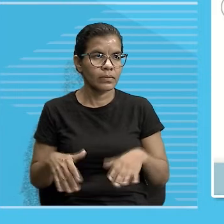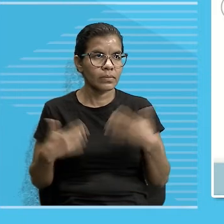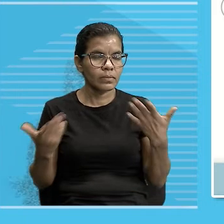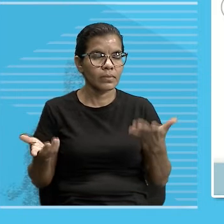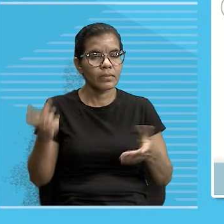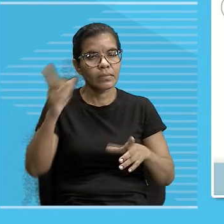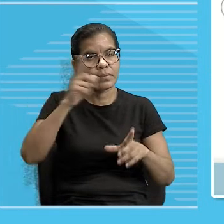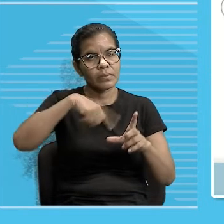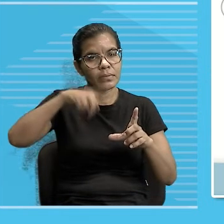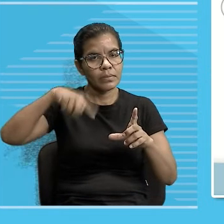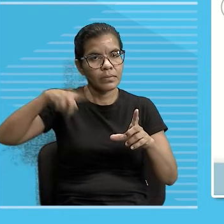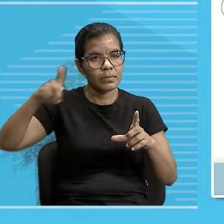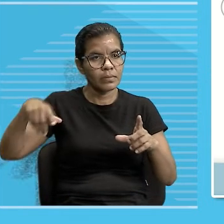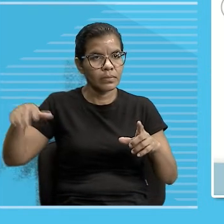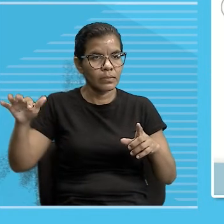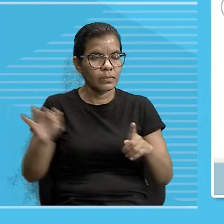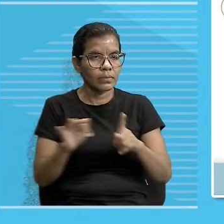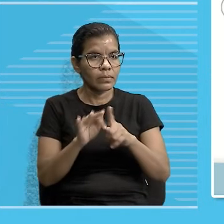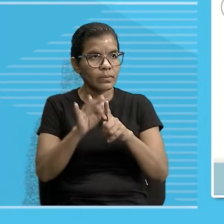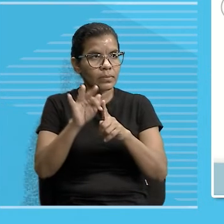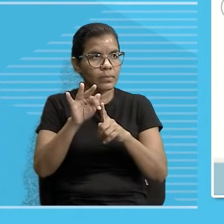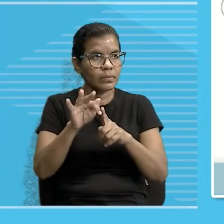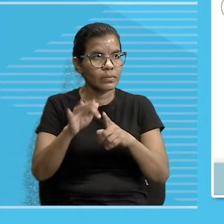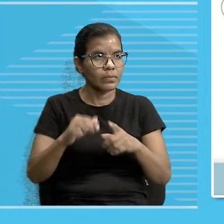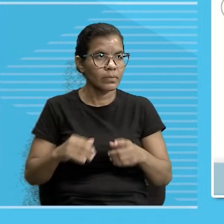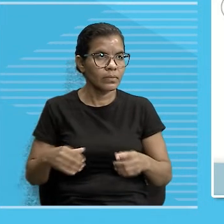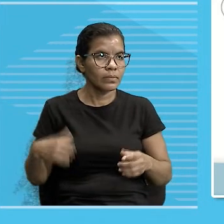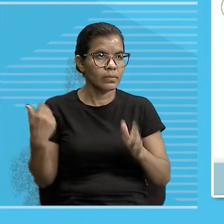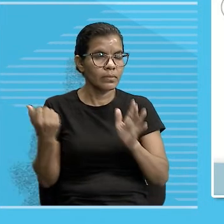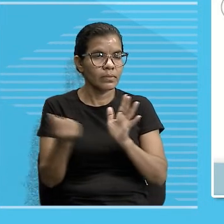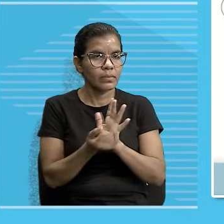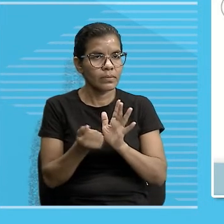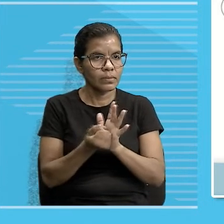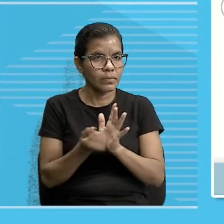Qual a variação de temperatura